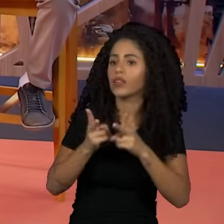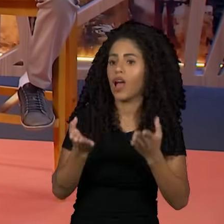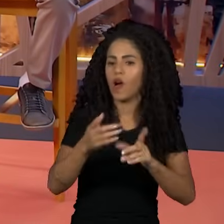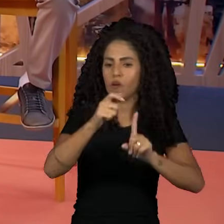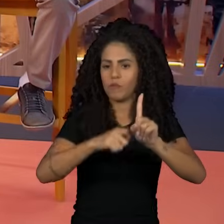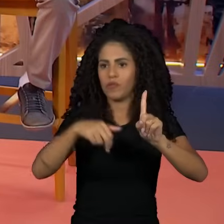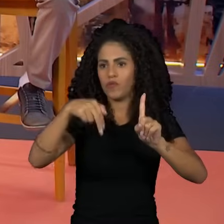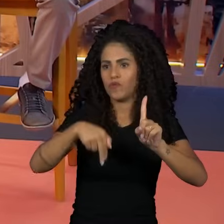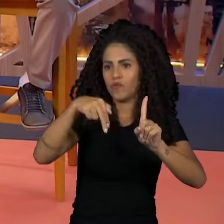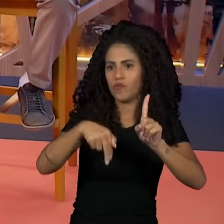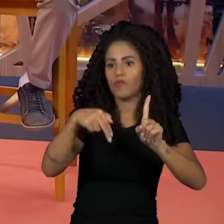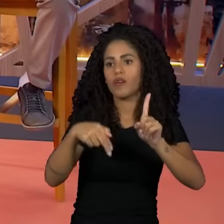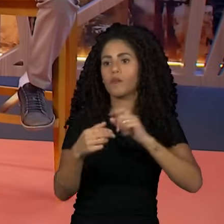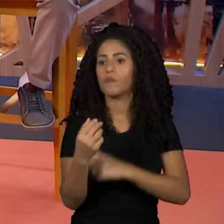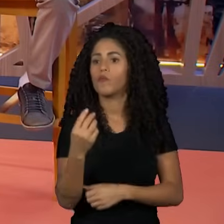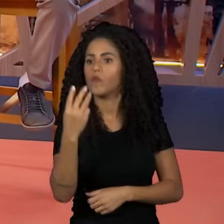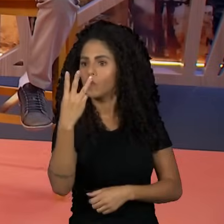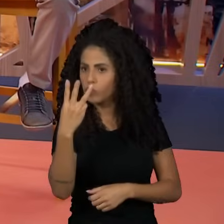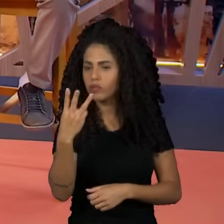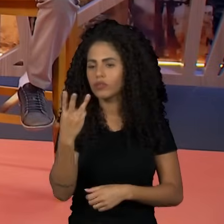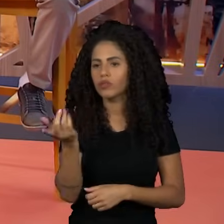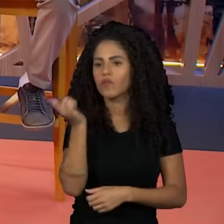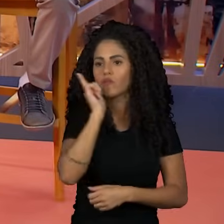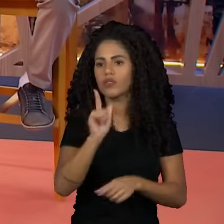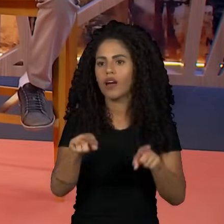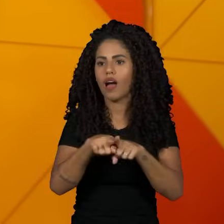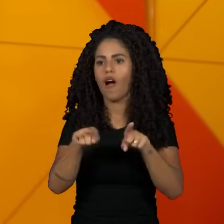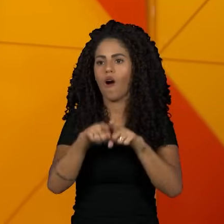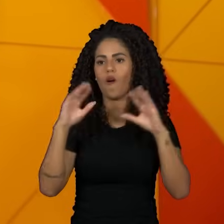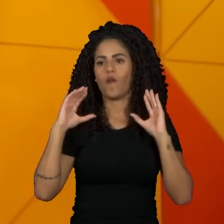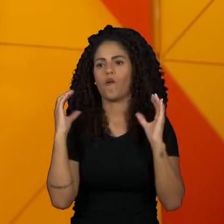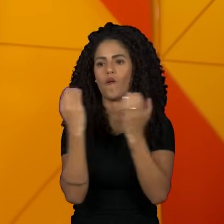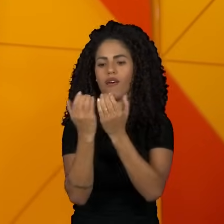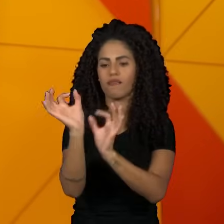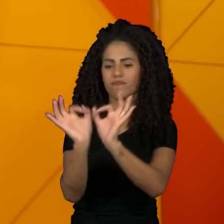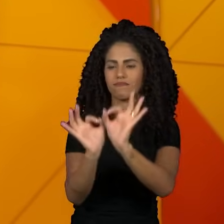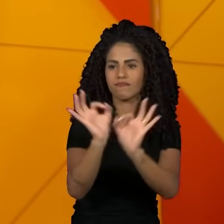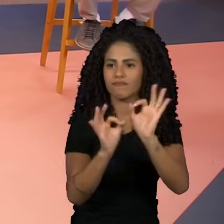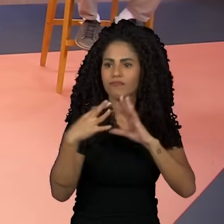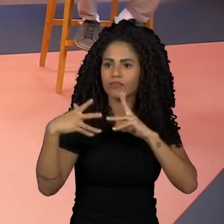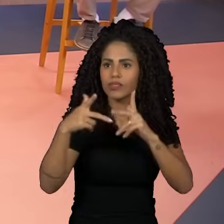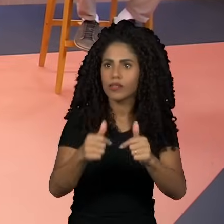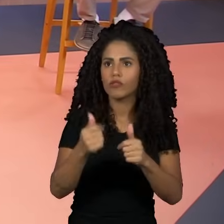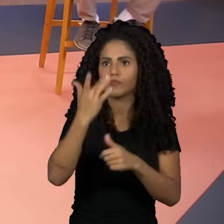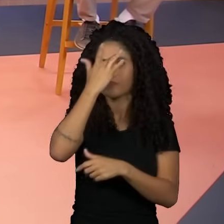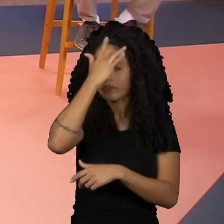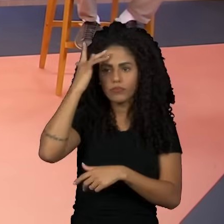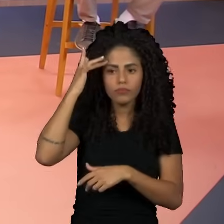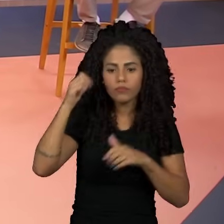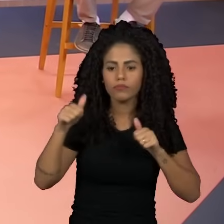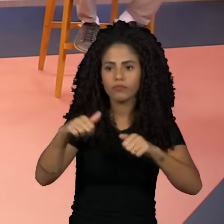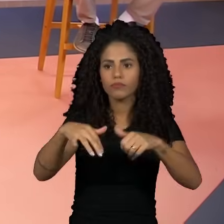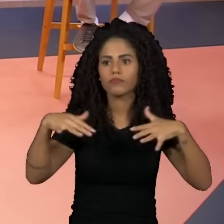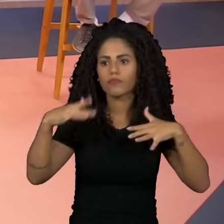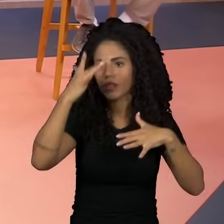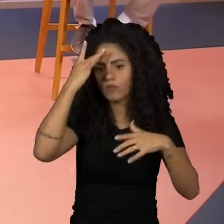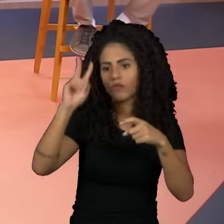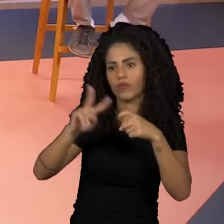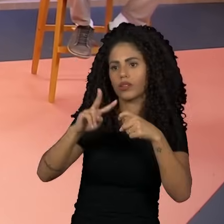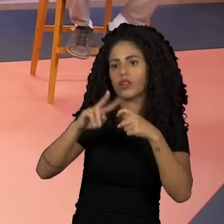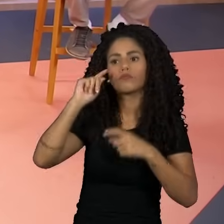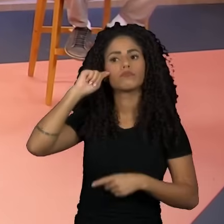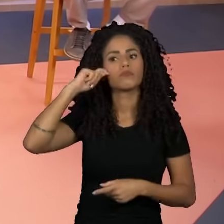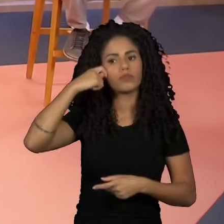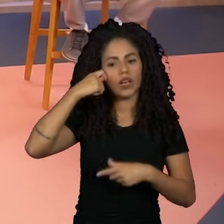novembro, a gente vai promover o 3º Simba, que é um congresso que a gente organiza, que tem como palestrantes somente veterinários pretos, né, para a